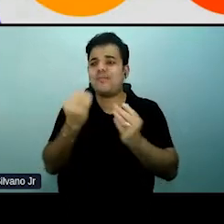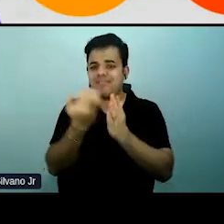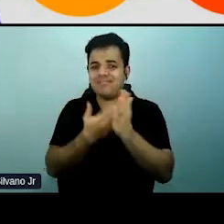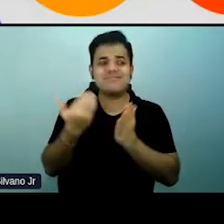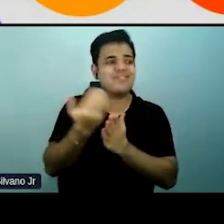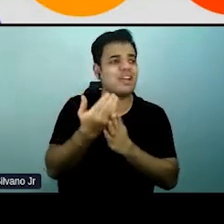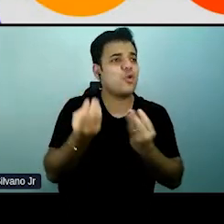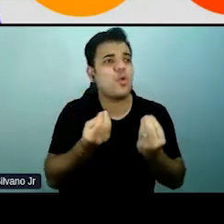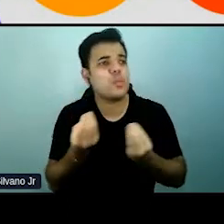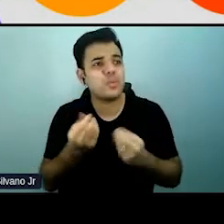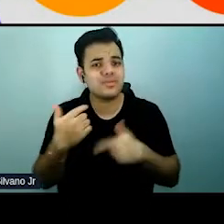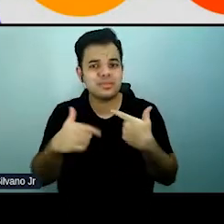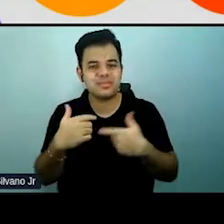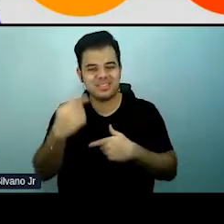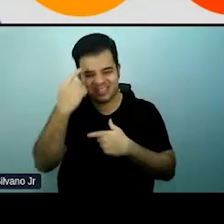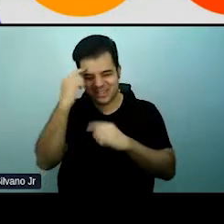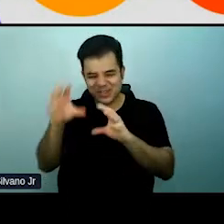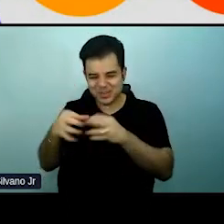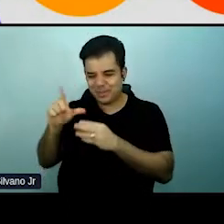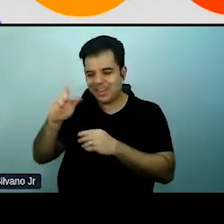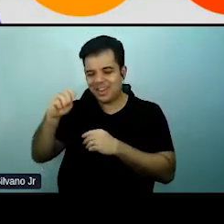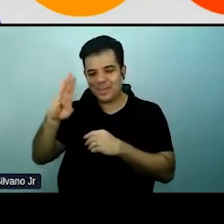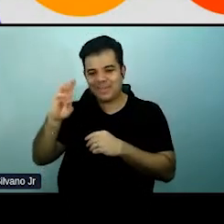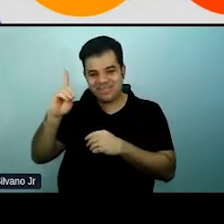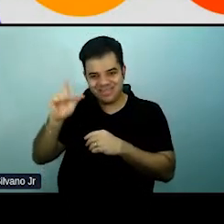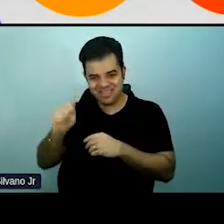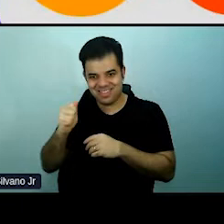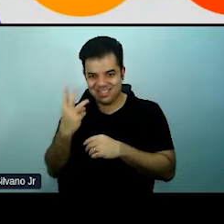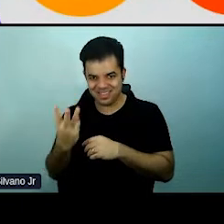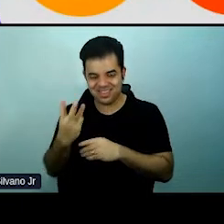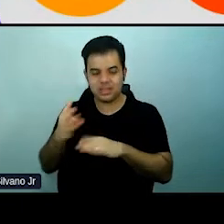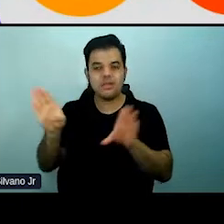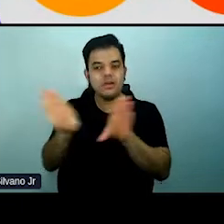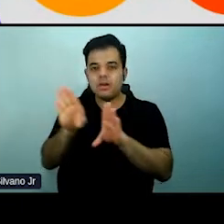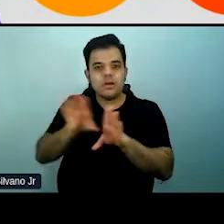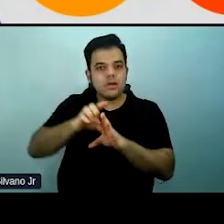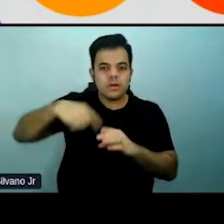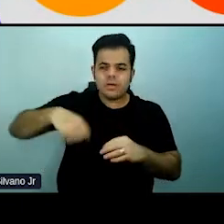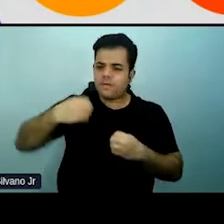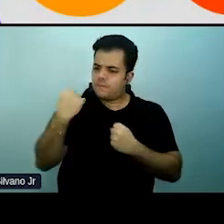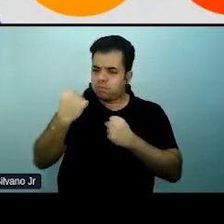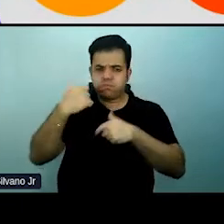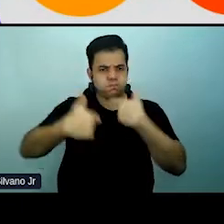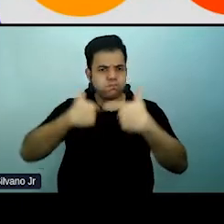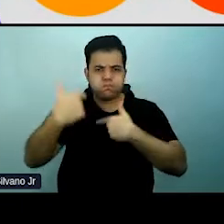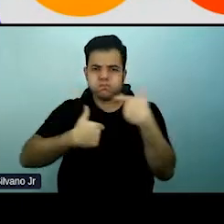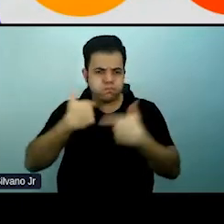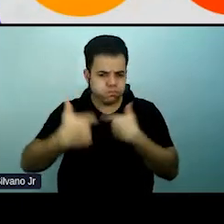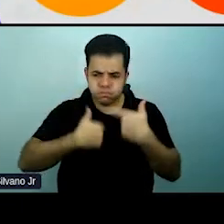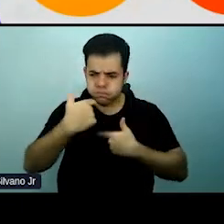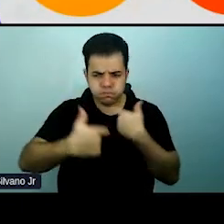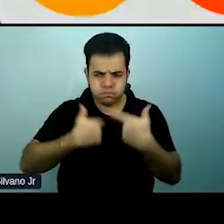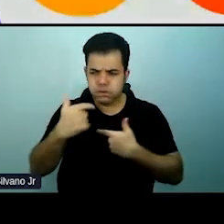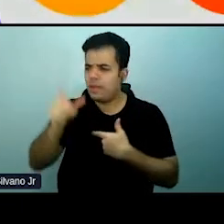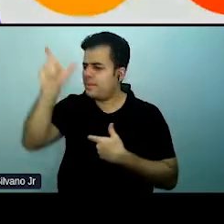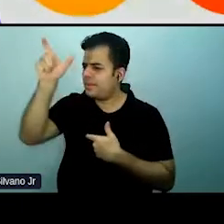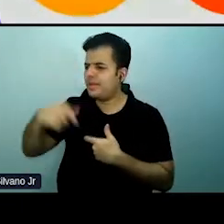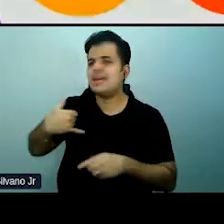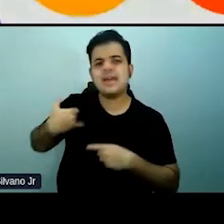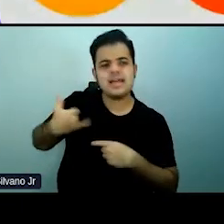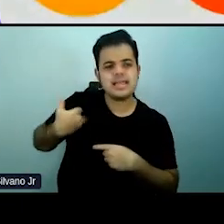hoje, por exemplo, na Lambda a gente tem um trabalho muito forte da gente conseguir trazer pessoas. Hoje a nossa referência de idade